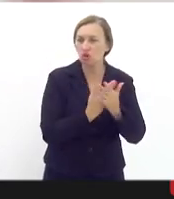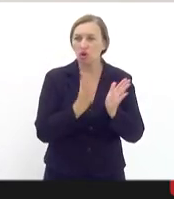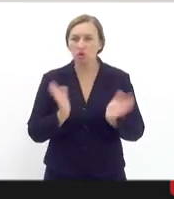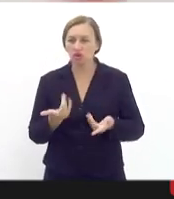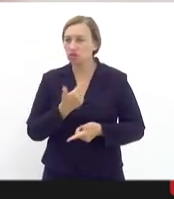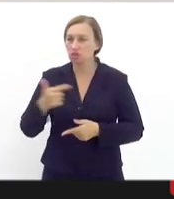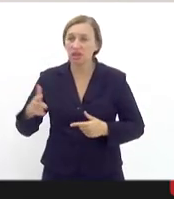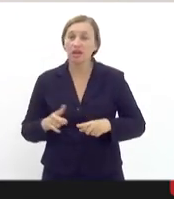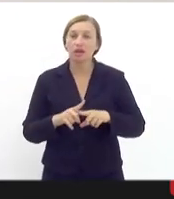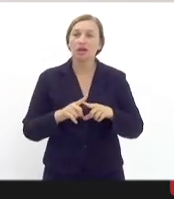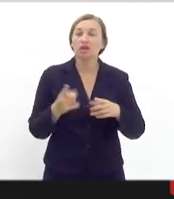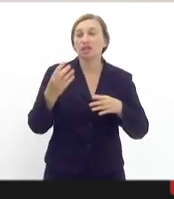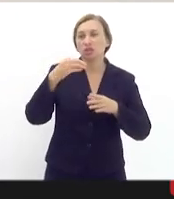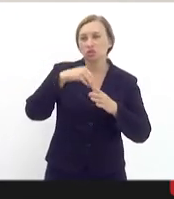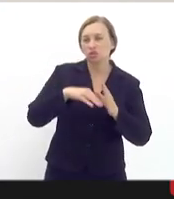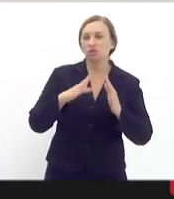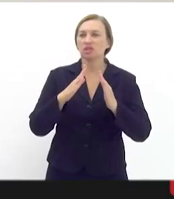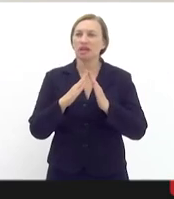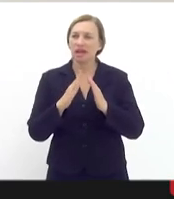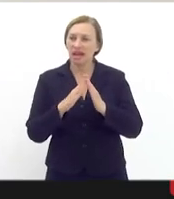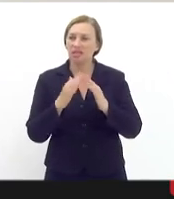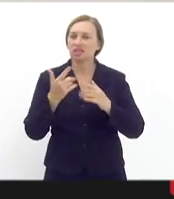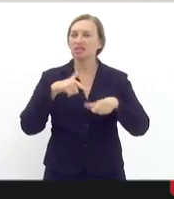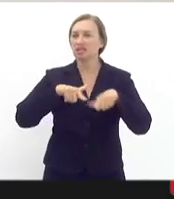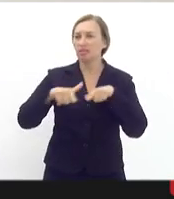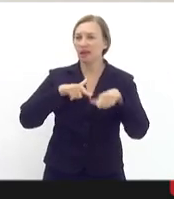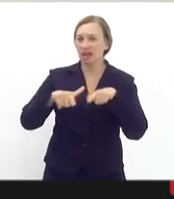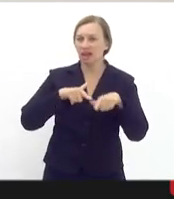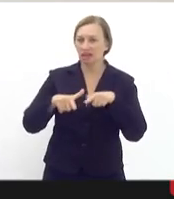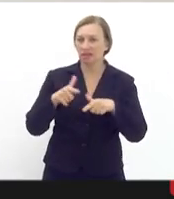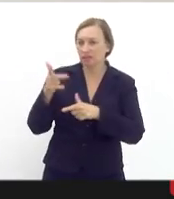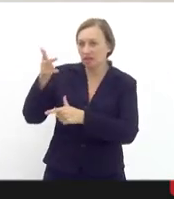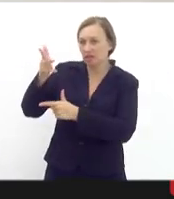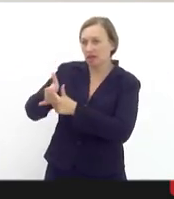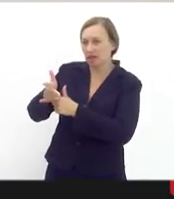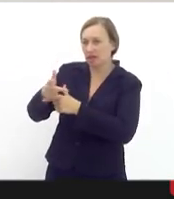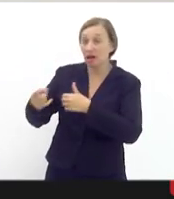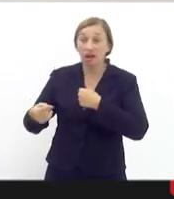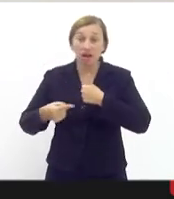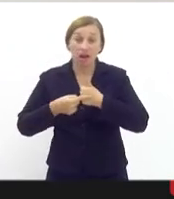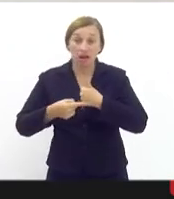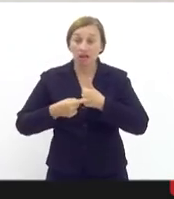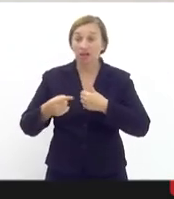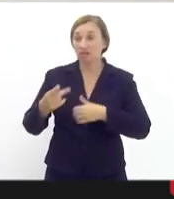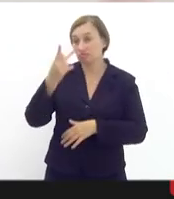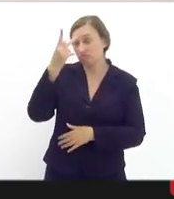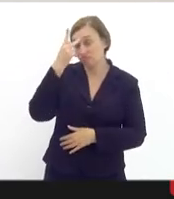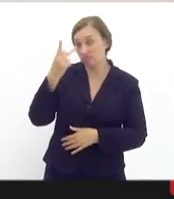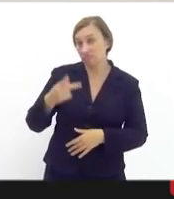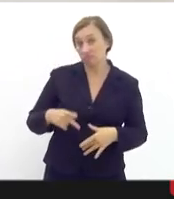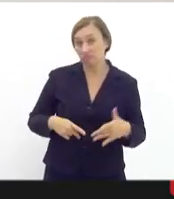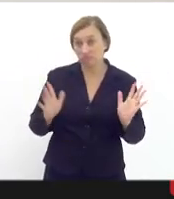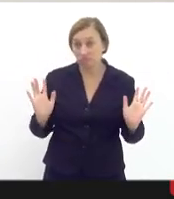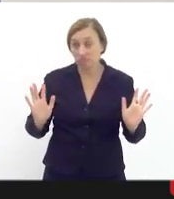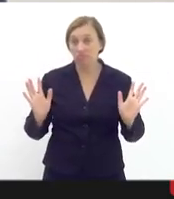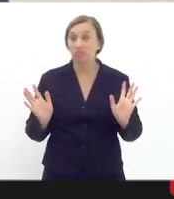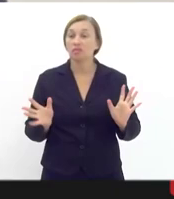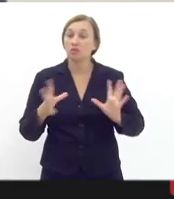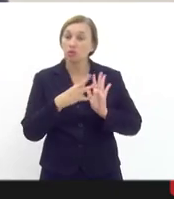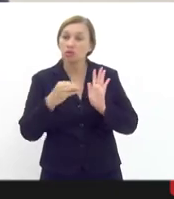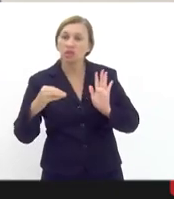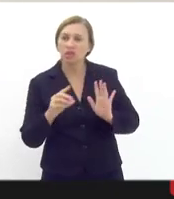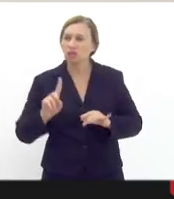casa trabalhando para ter likes, naquele modelo que é individualista, e algumas